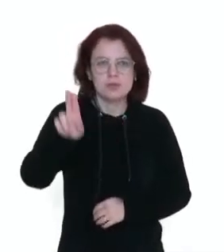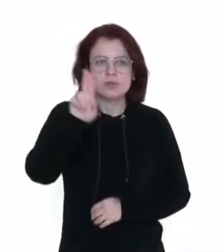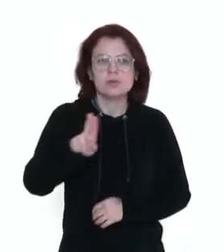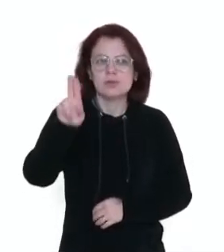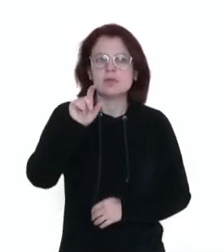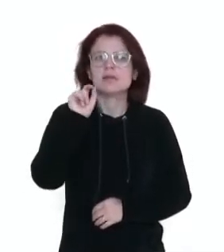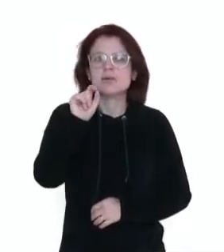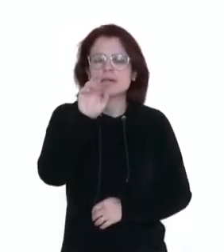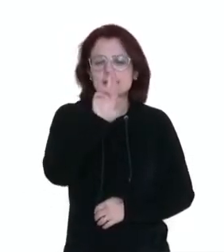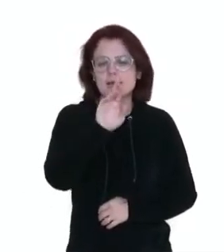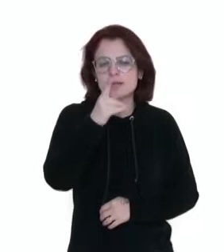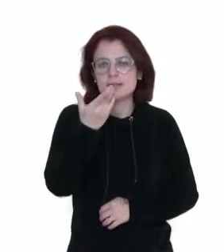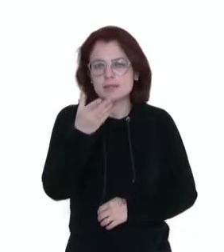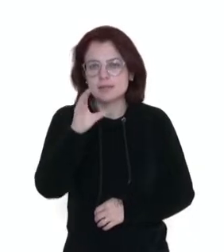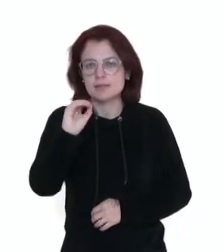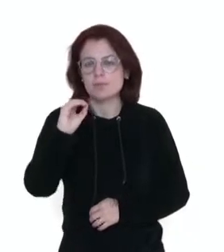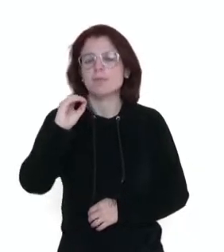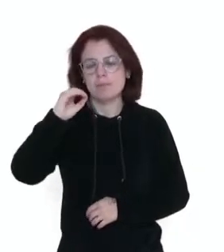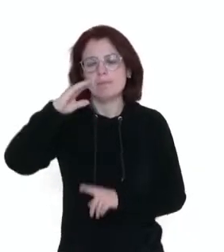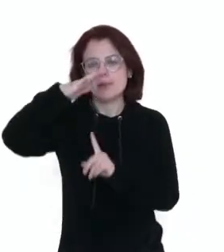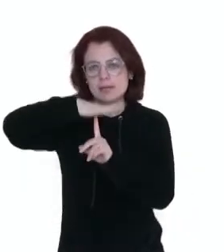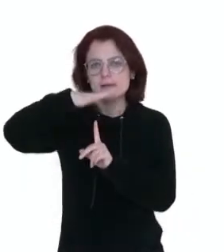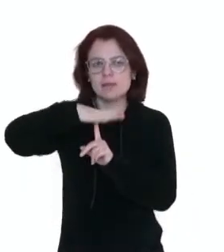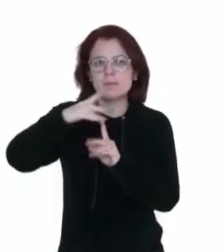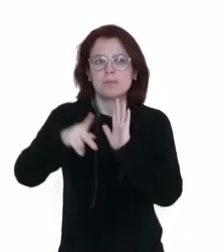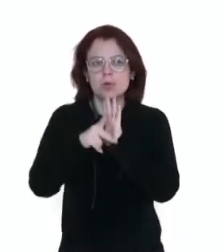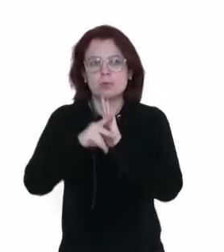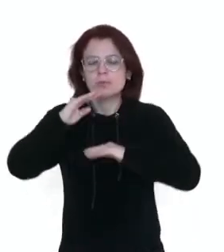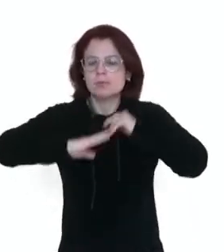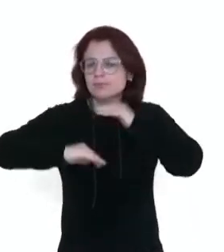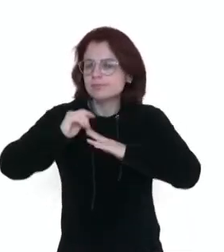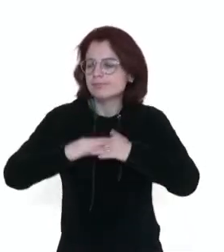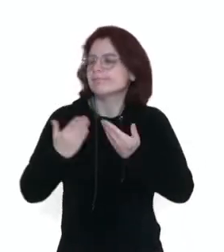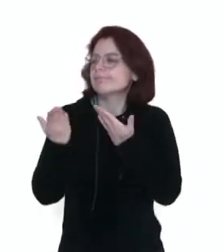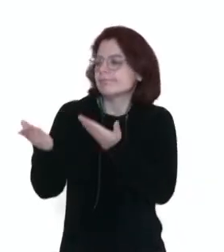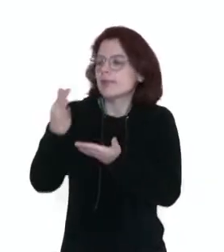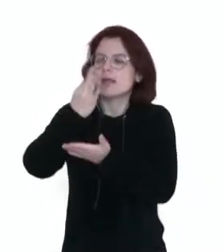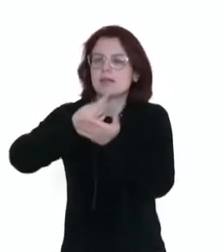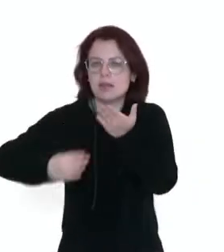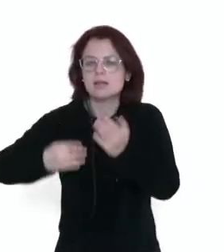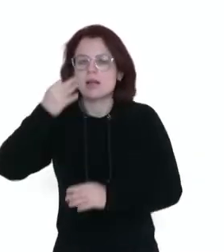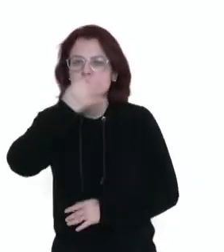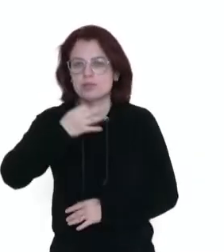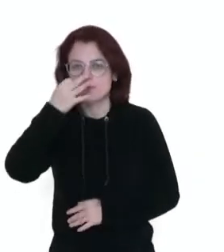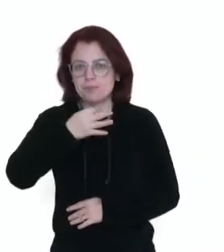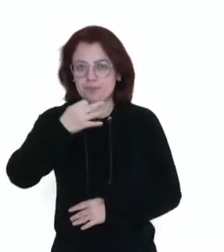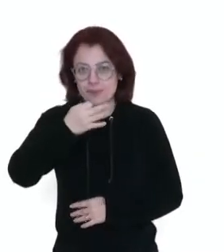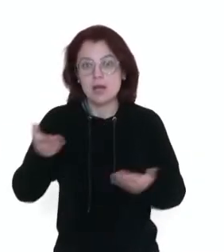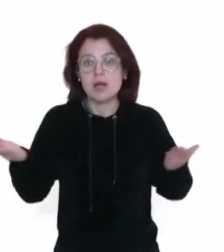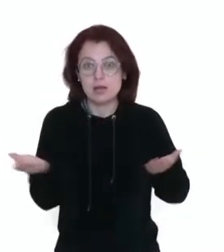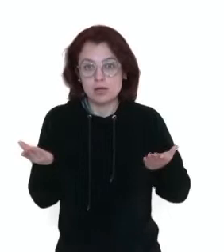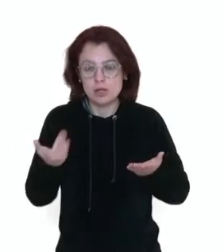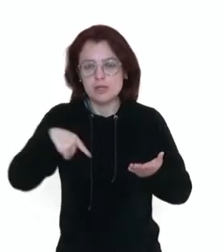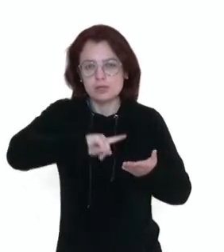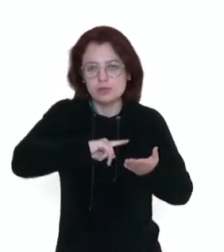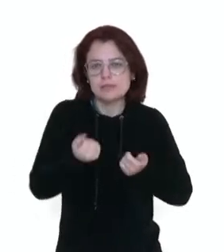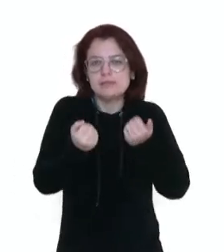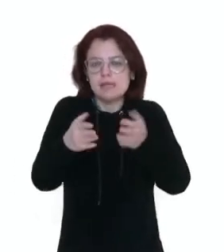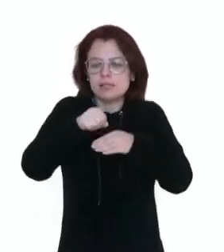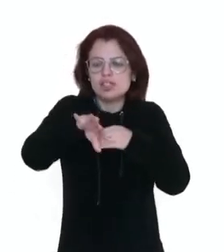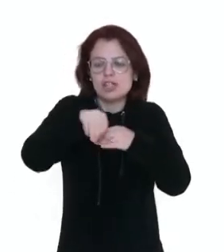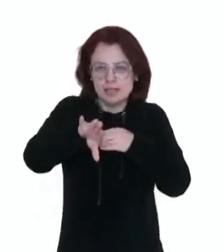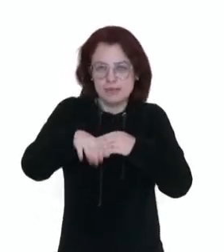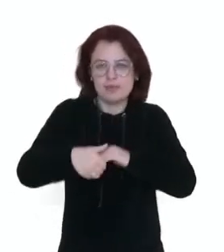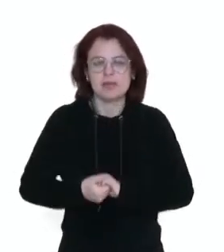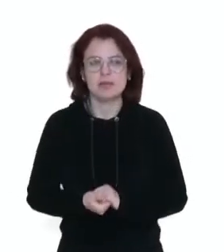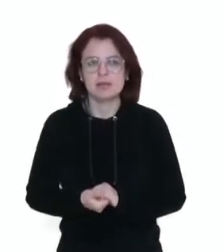Redação Paraná, né, para a produção desse texto narrativo. A gente vai agora dar algumas dicas. Então, o